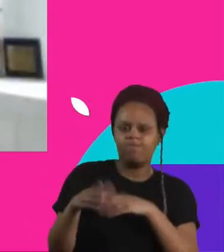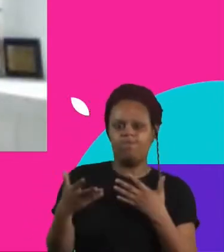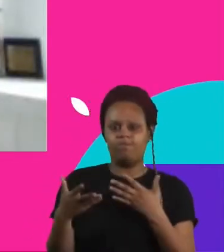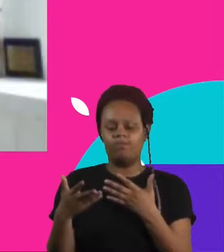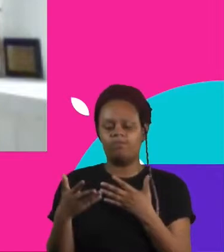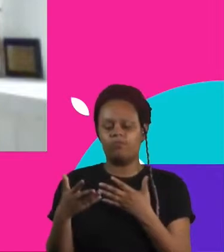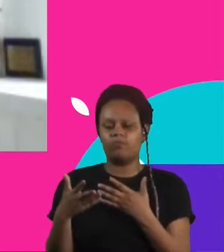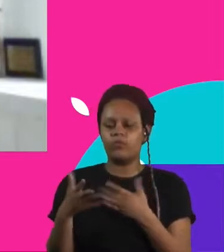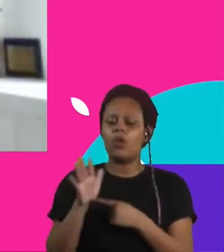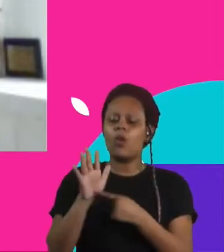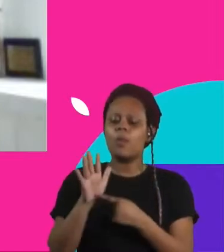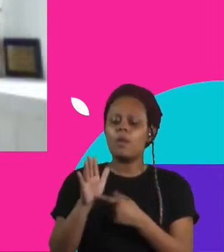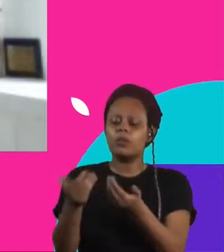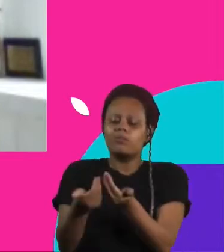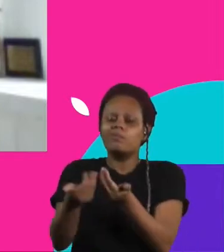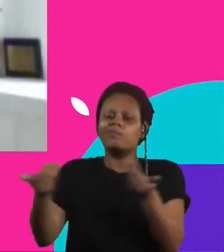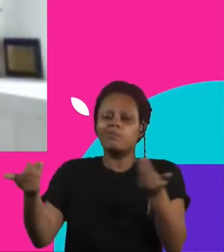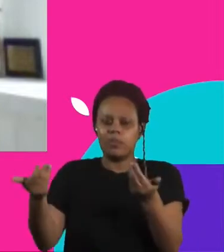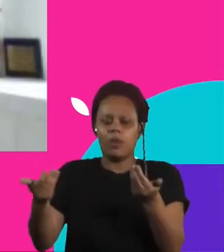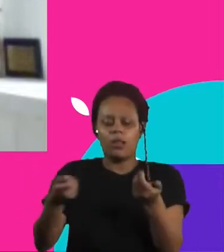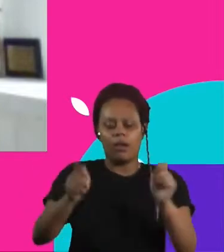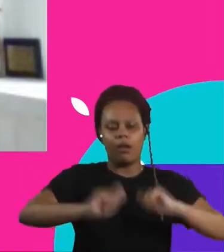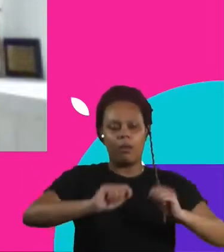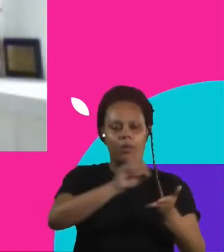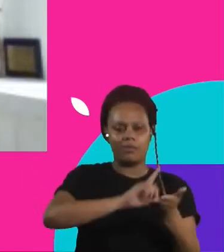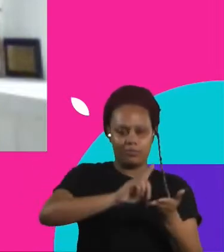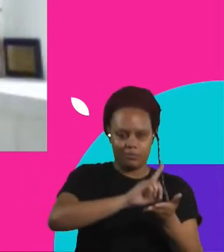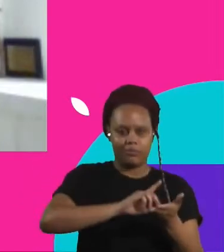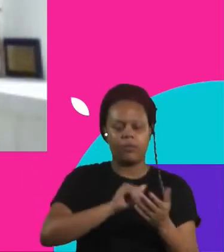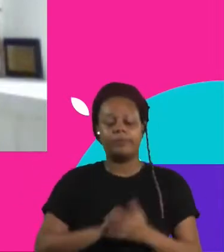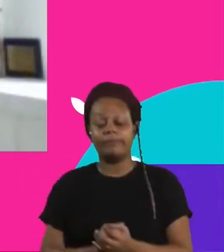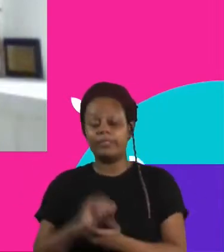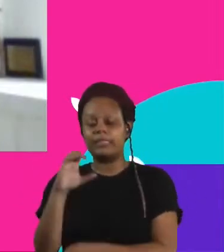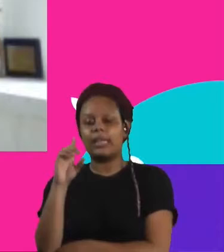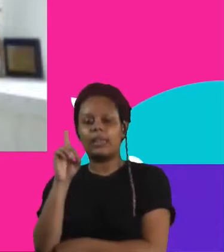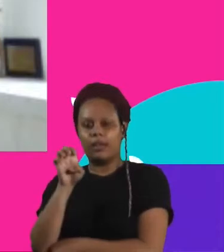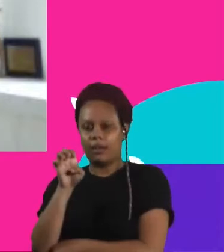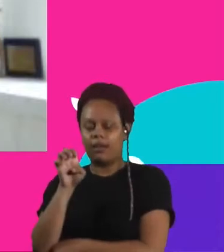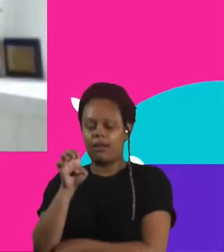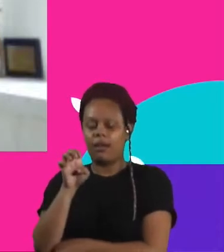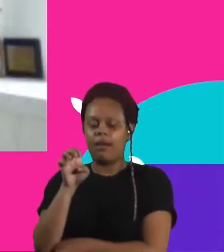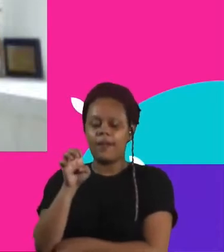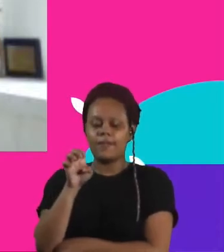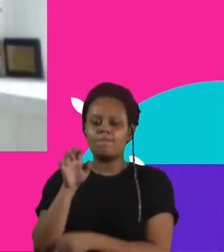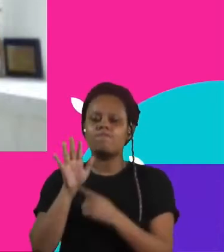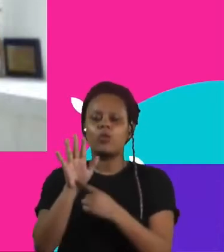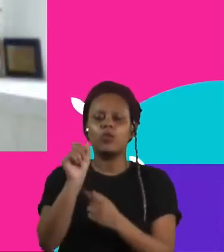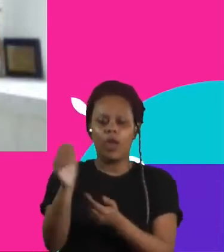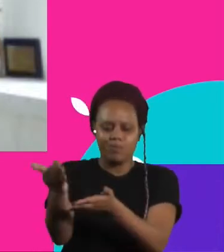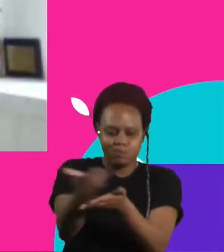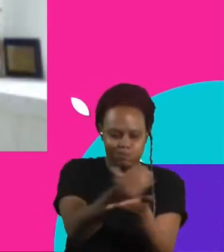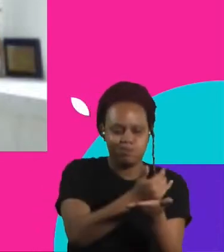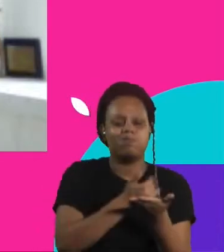aparece separada das competências digitais. Quando o CDE mapeou, né, ele tem um compasso de aprendizagem, então, para